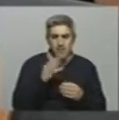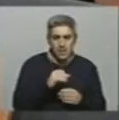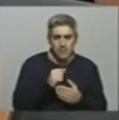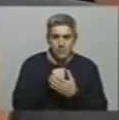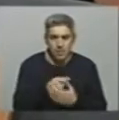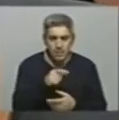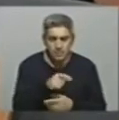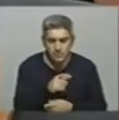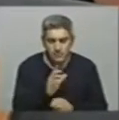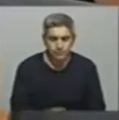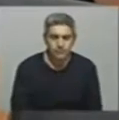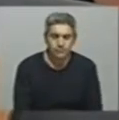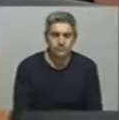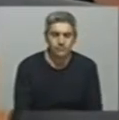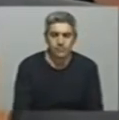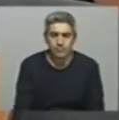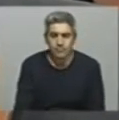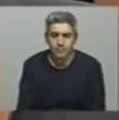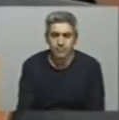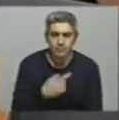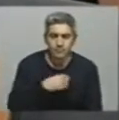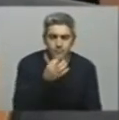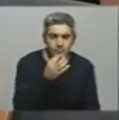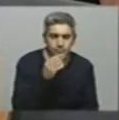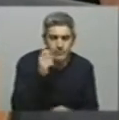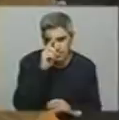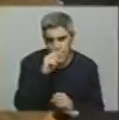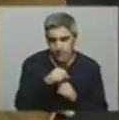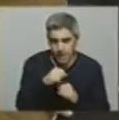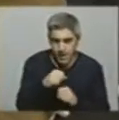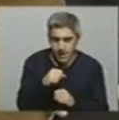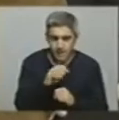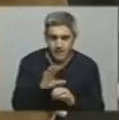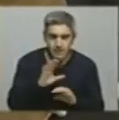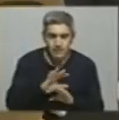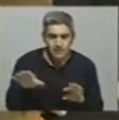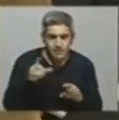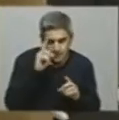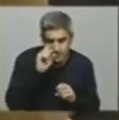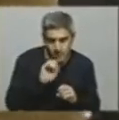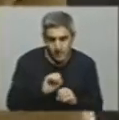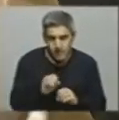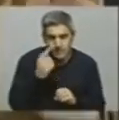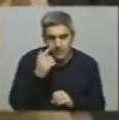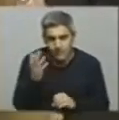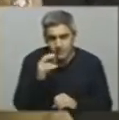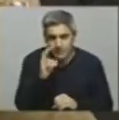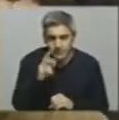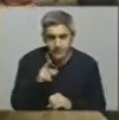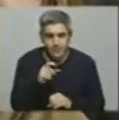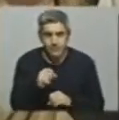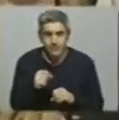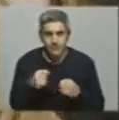apoiar estas causas. Ó, caríssimo, estamos a falar de um cavaleiro e um cavaleiro sem o seu cavalo não é ninguém. É, vamos aqui